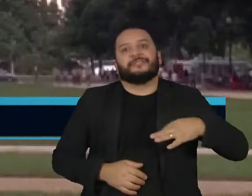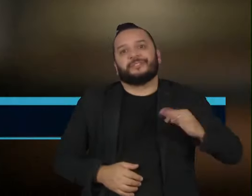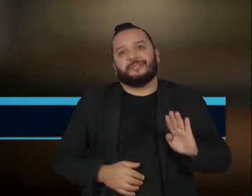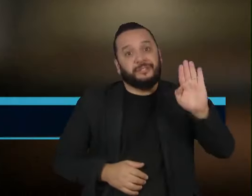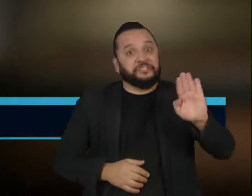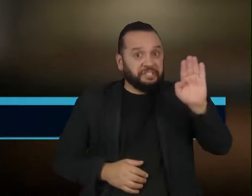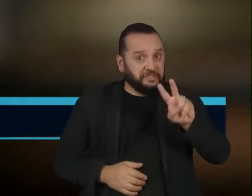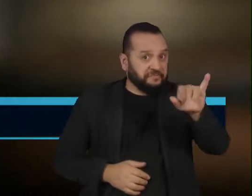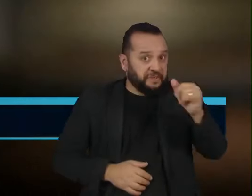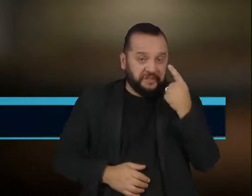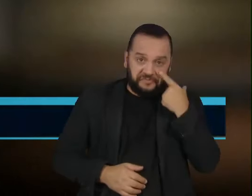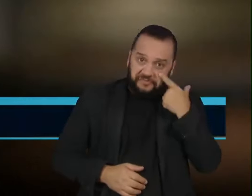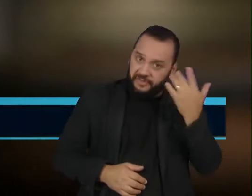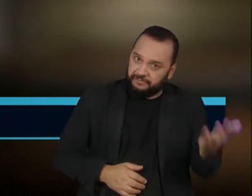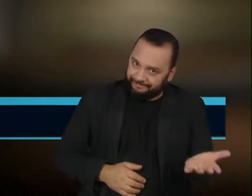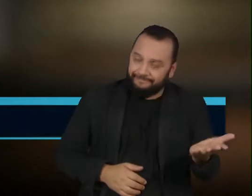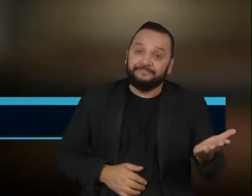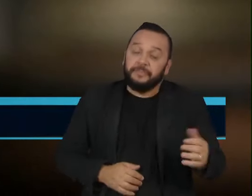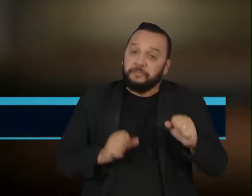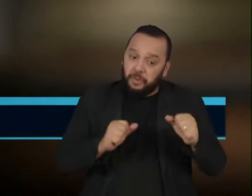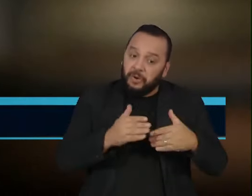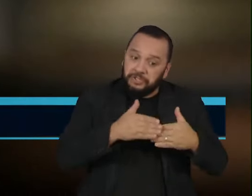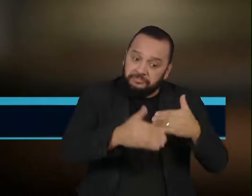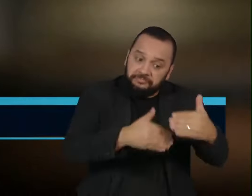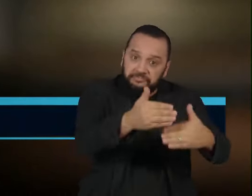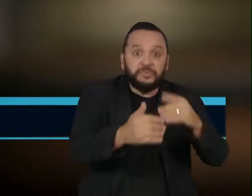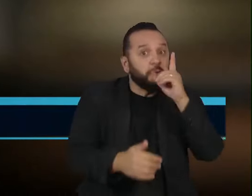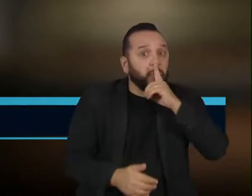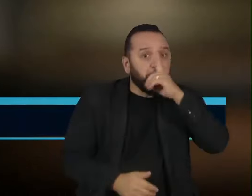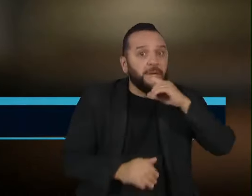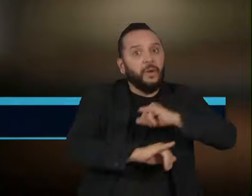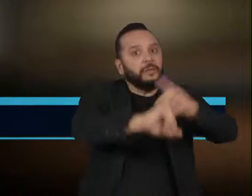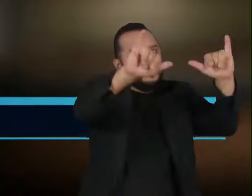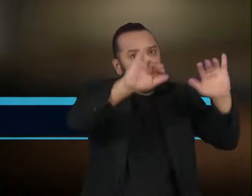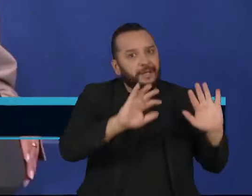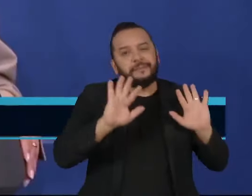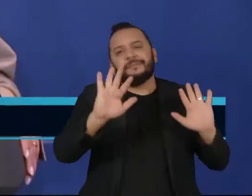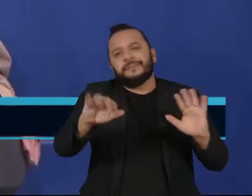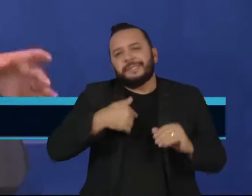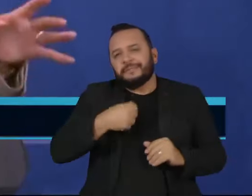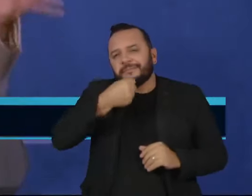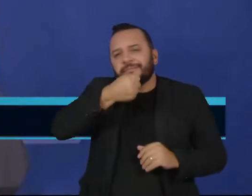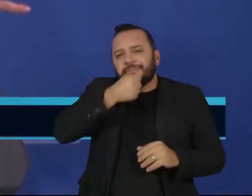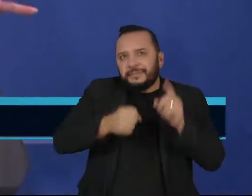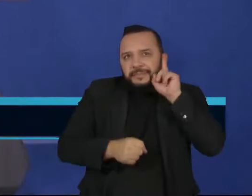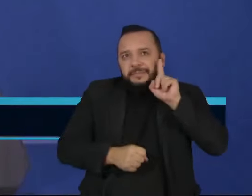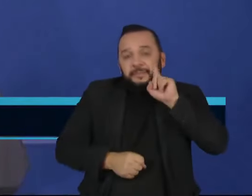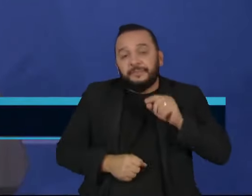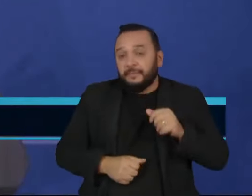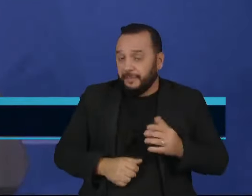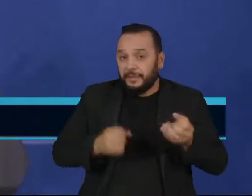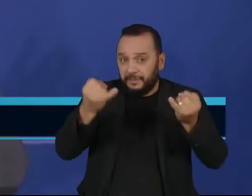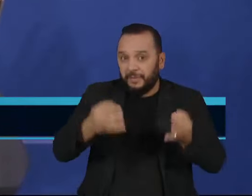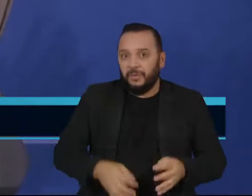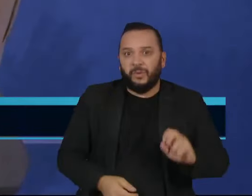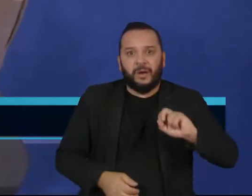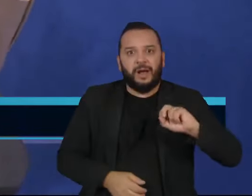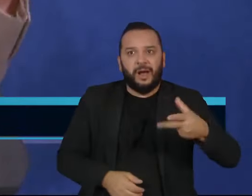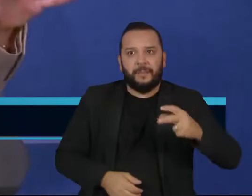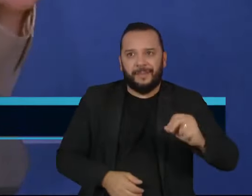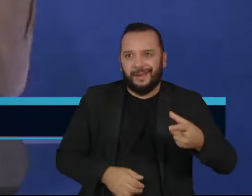Branca. Especula-se que o anúncio possa acontecer neste domingo, mas a imprensa americana diz que a vice Kamala Harris não